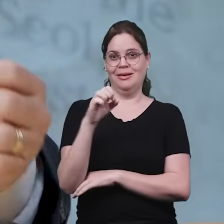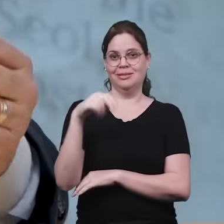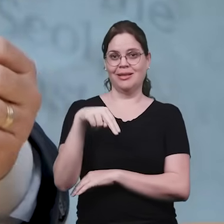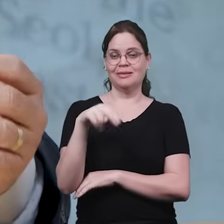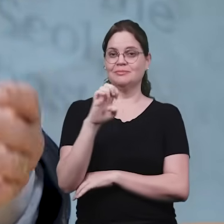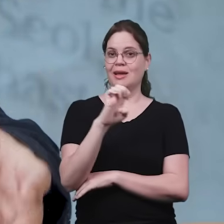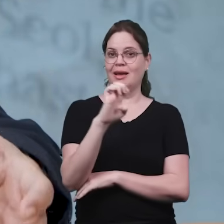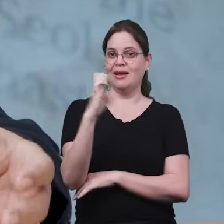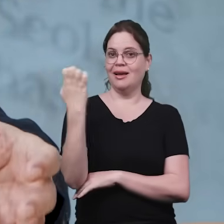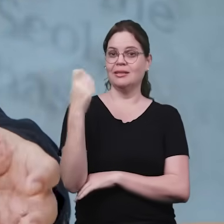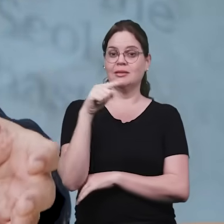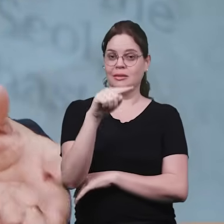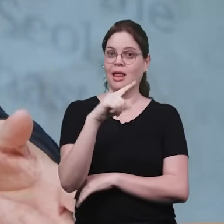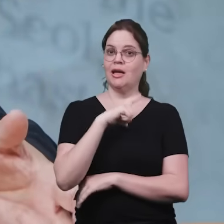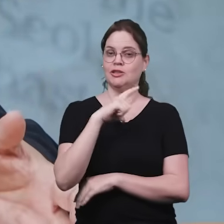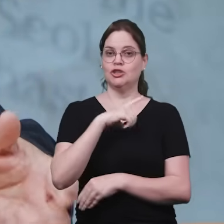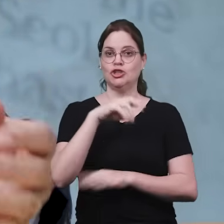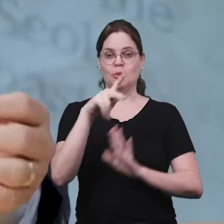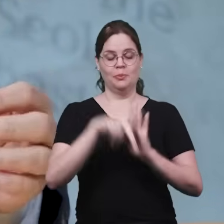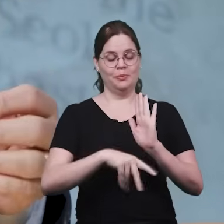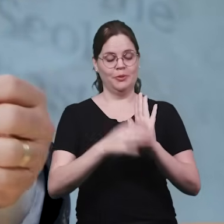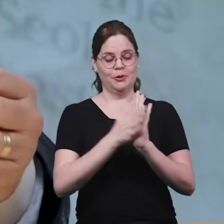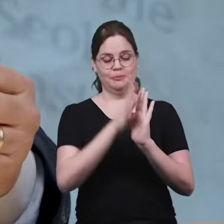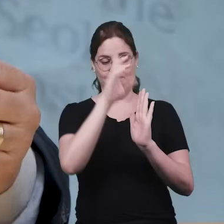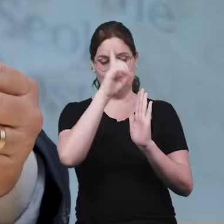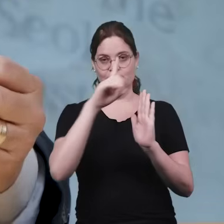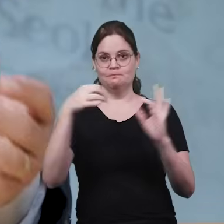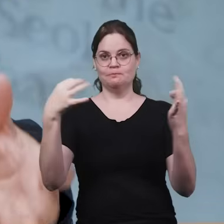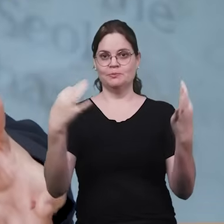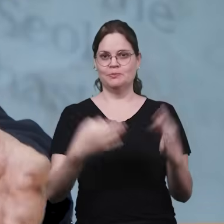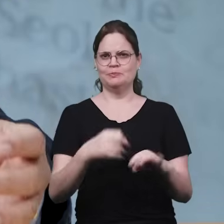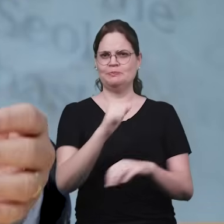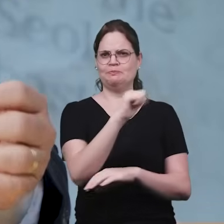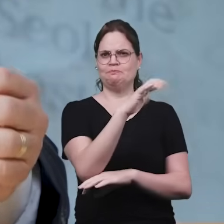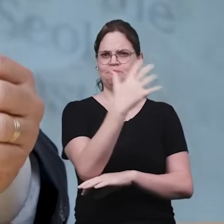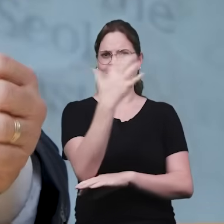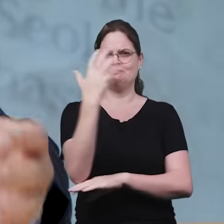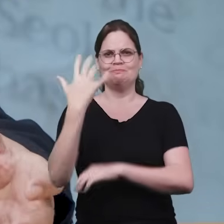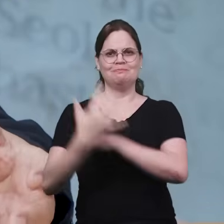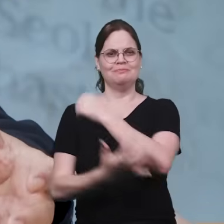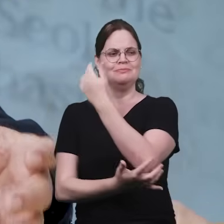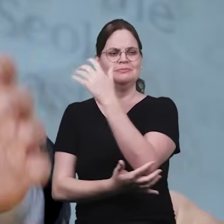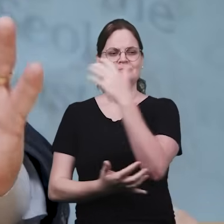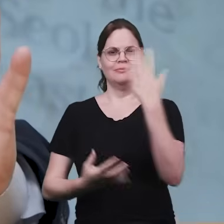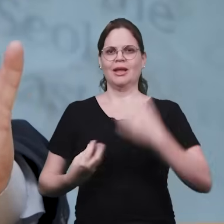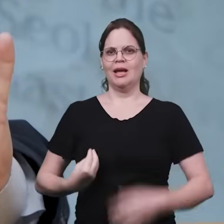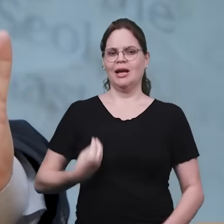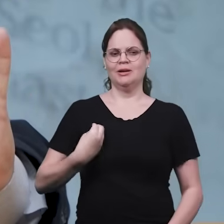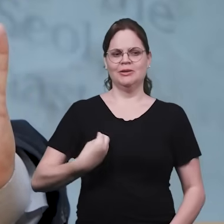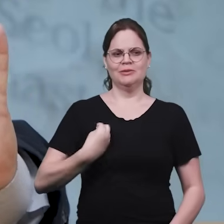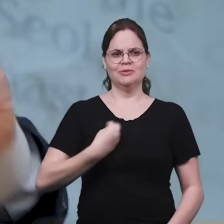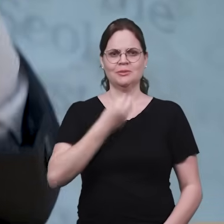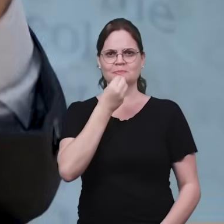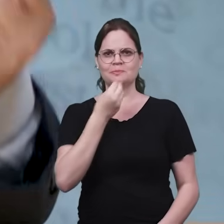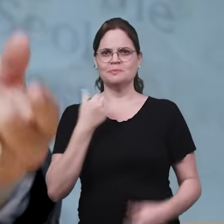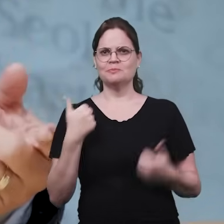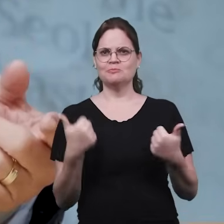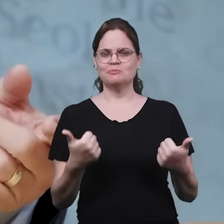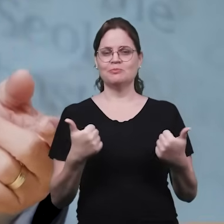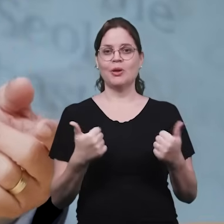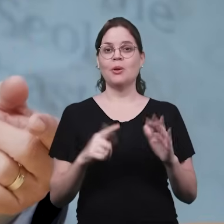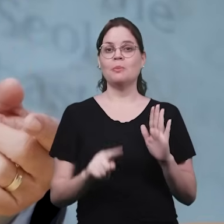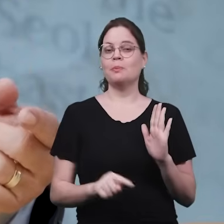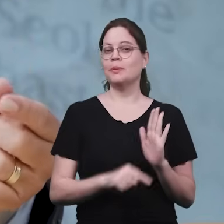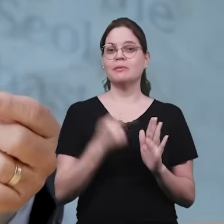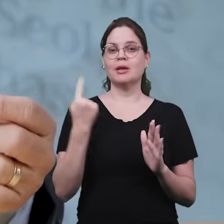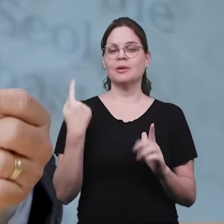ali estava de acordo com o projeto de Deus, as delícias, o modo de viver, e o primeiro